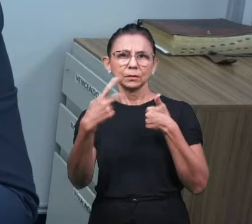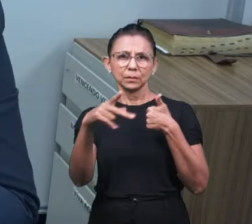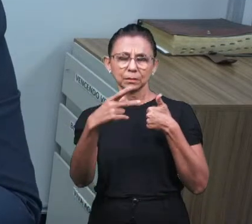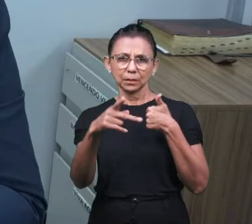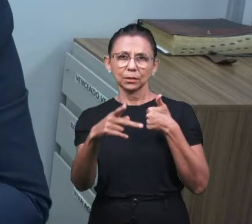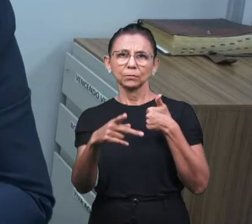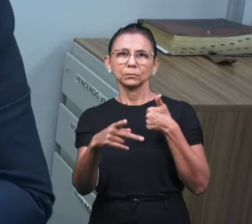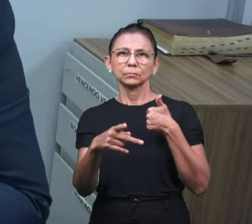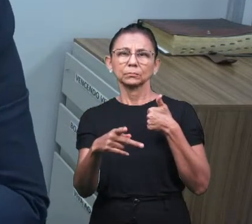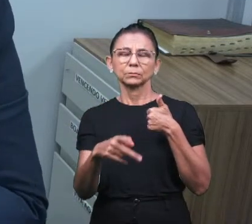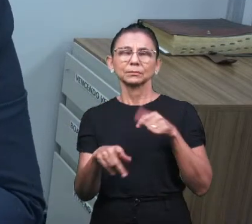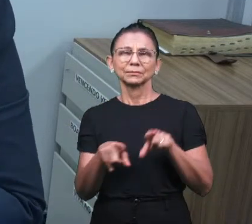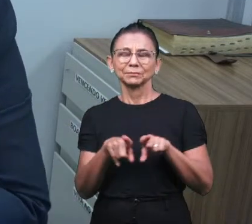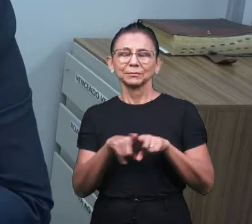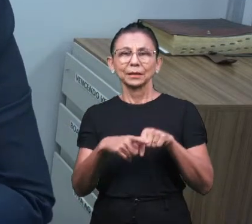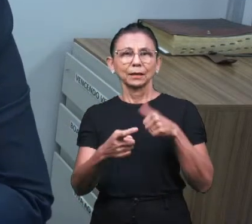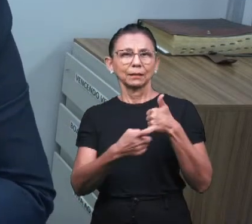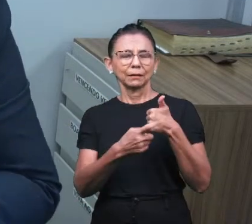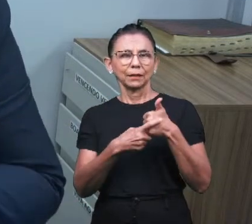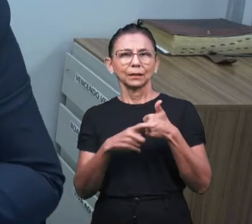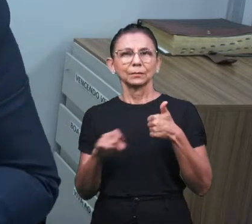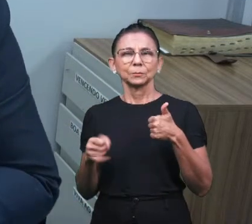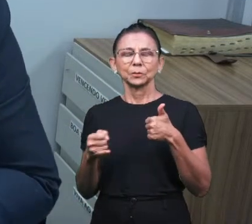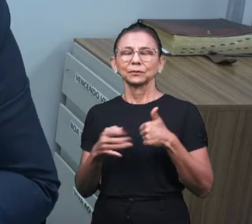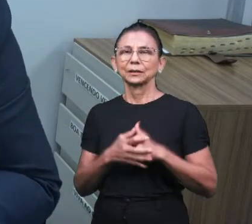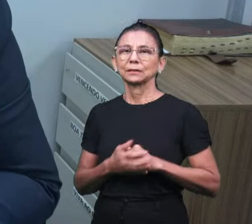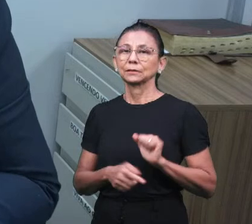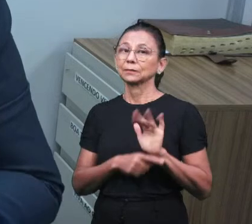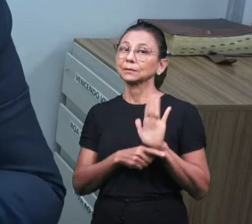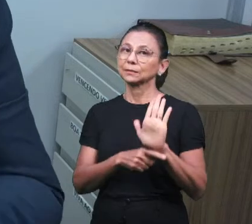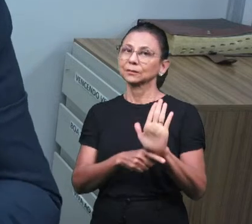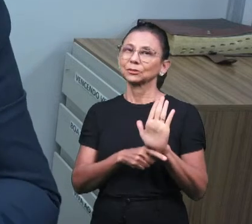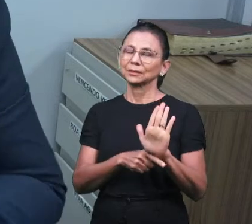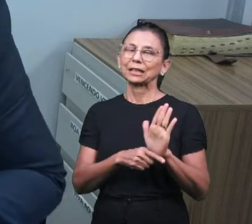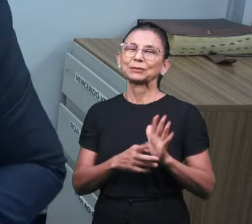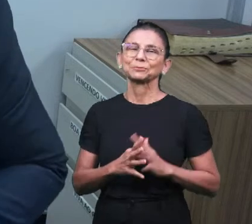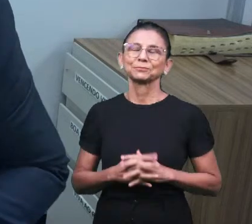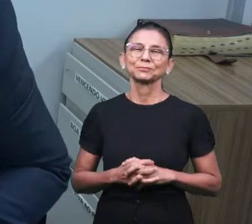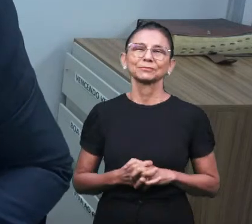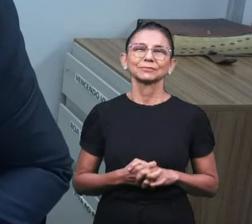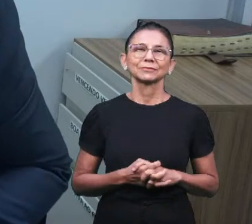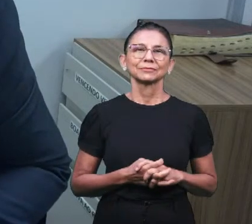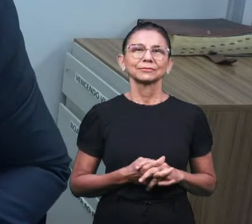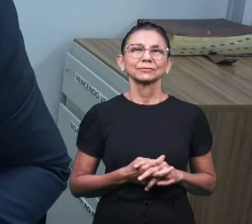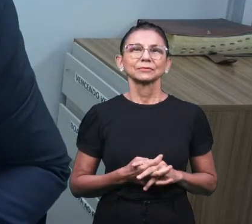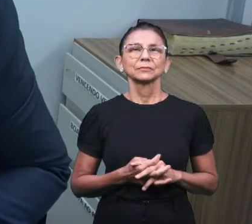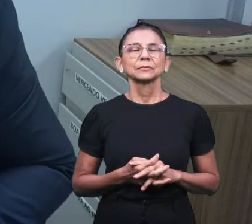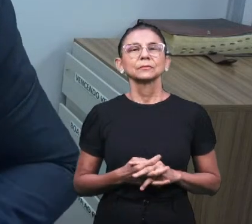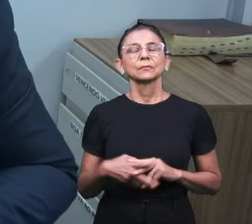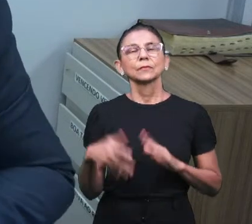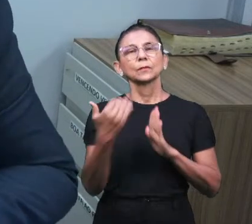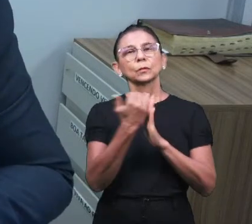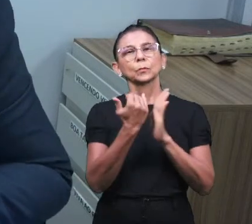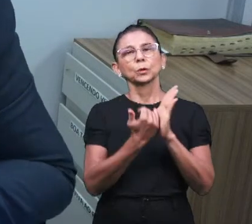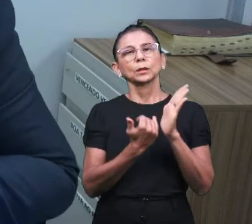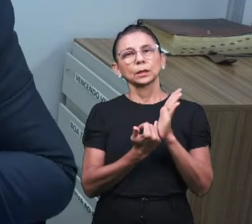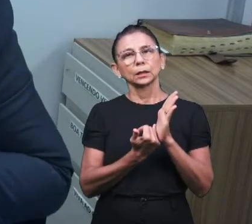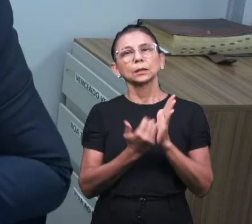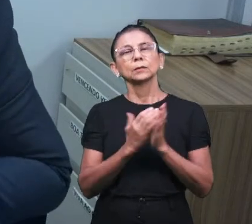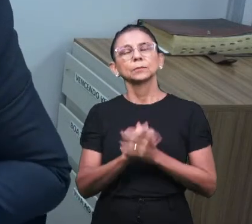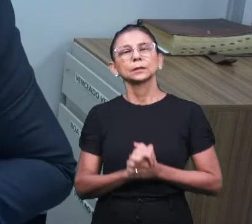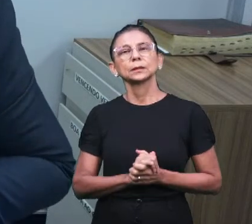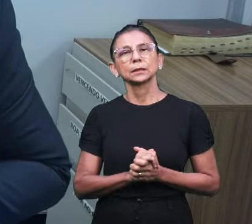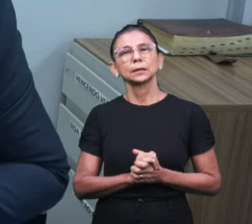seu joinha, que você vai ajudar e muito esse conteúdo a pegar uma relevância,